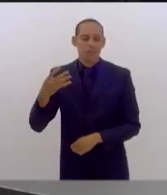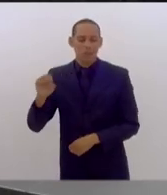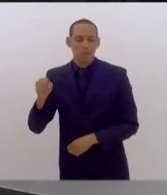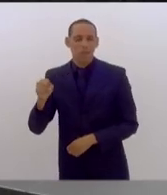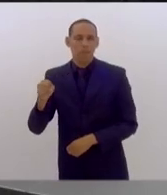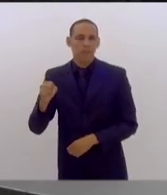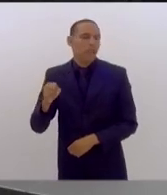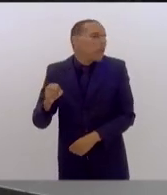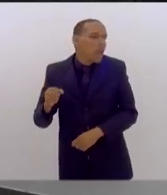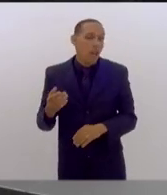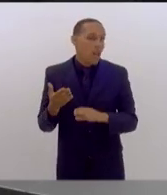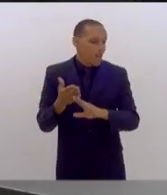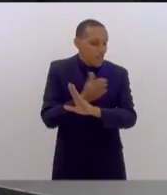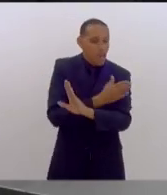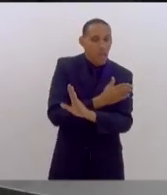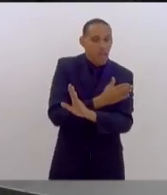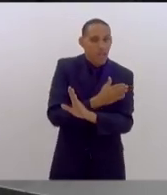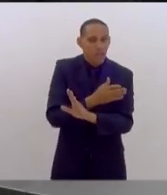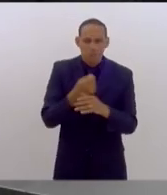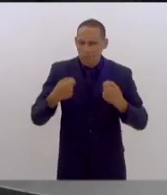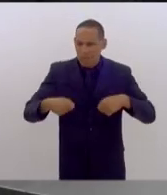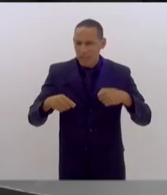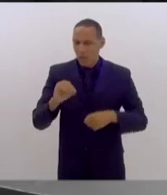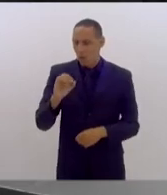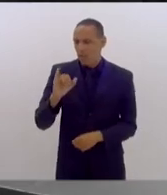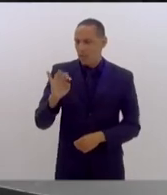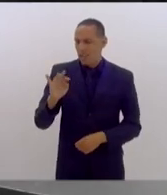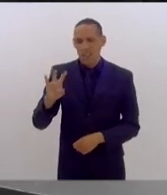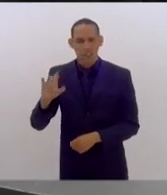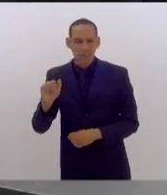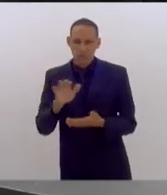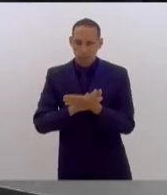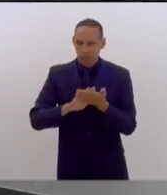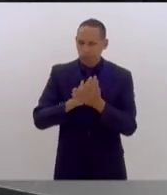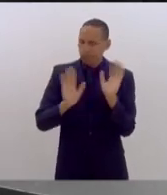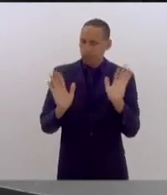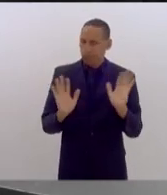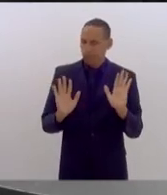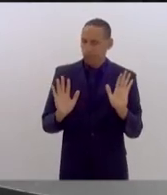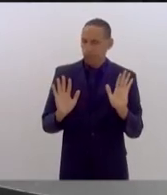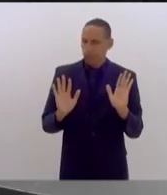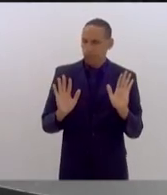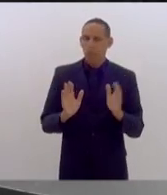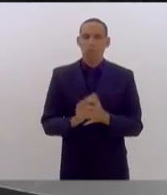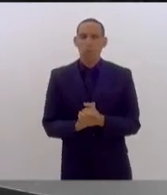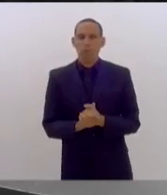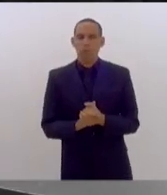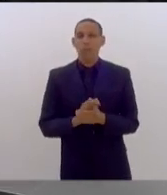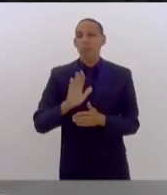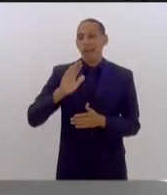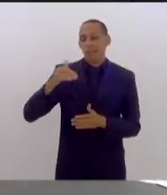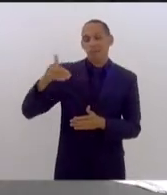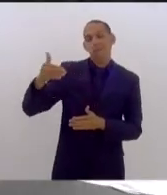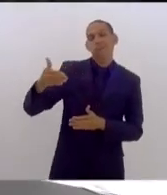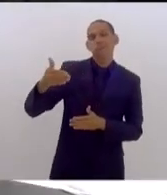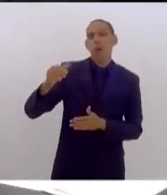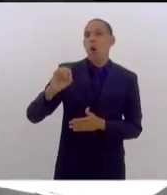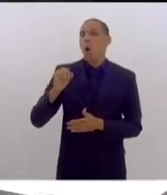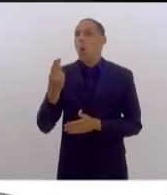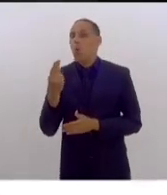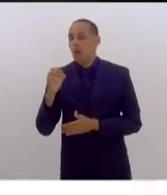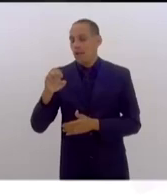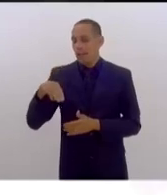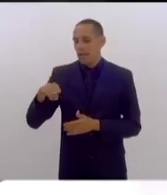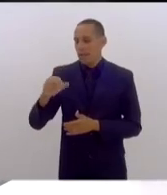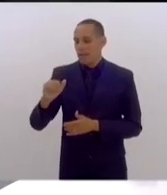ele a intervenção ele não precisa de oitiva de ninguém não é mas depois a gente pensam Hoje vai ter que encampar